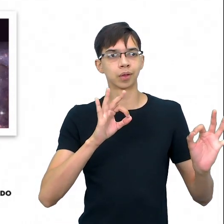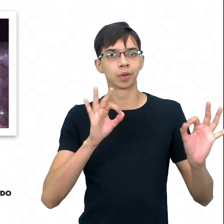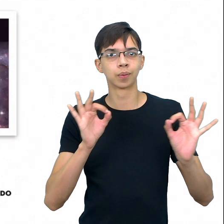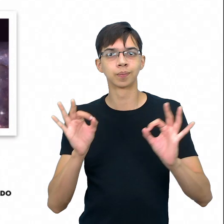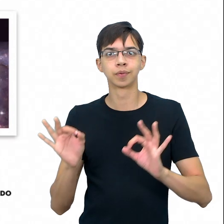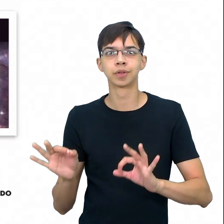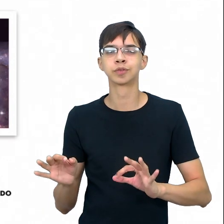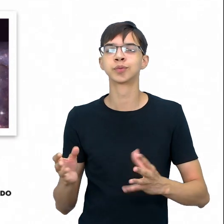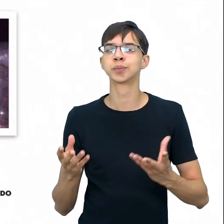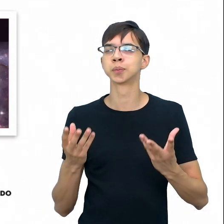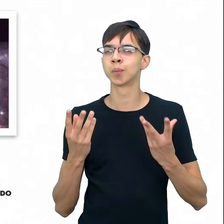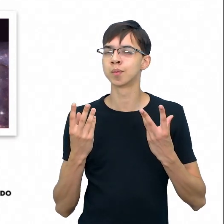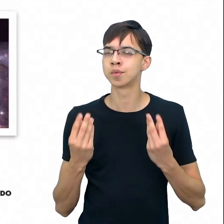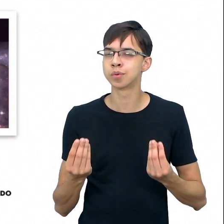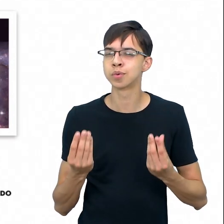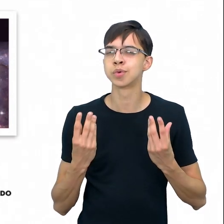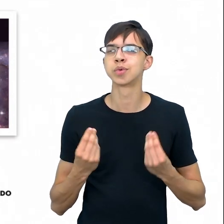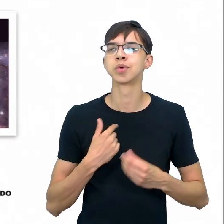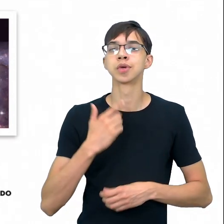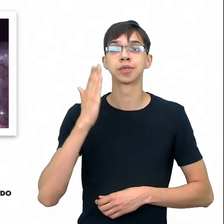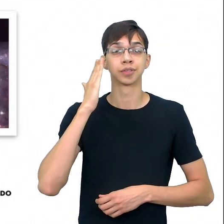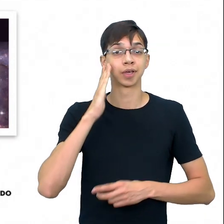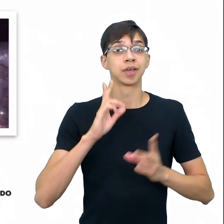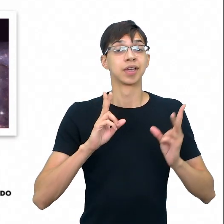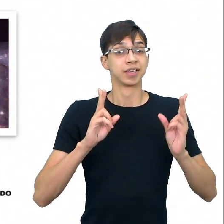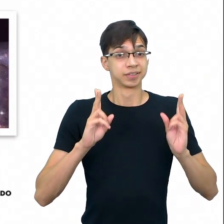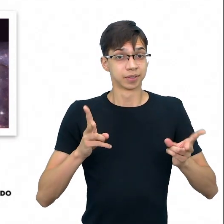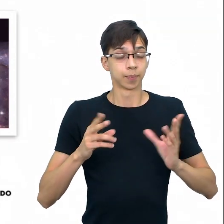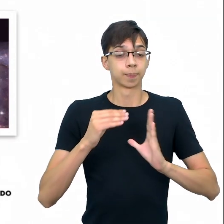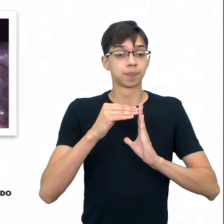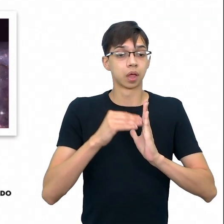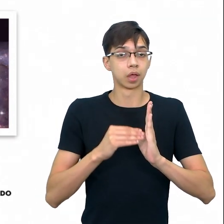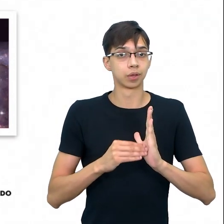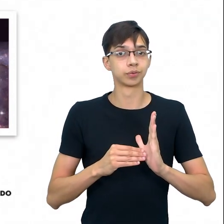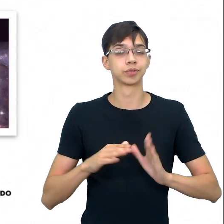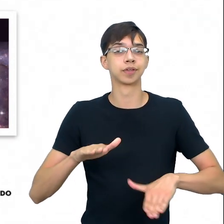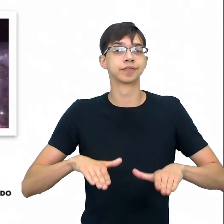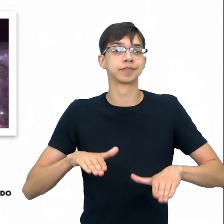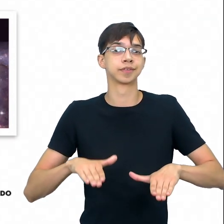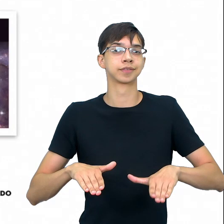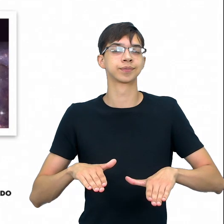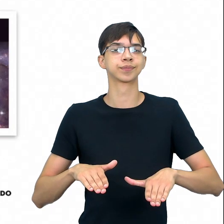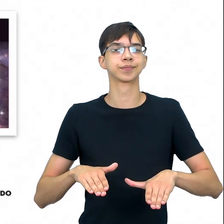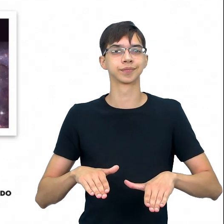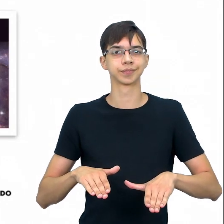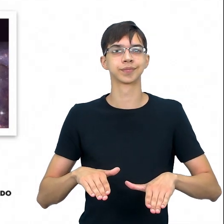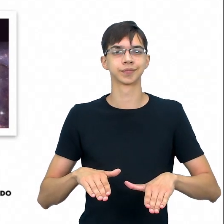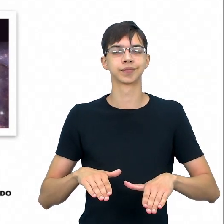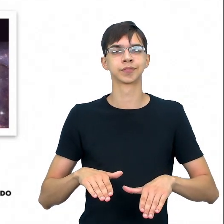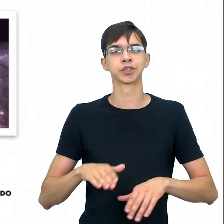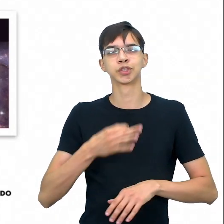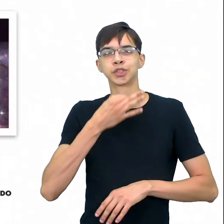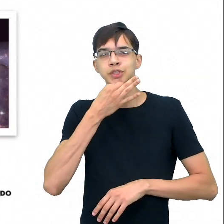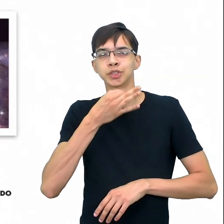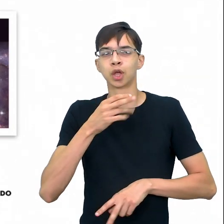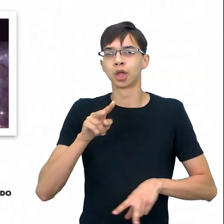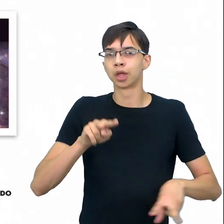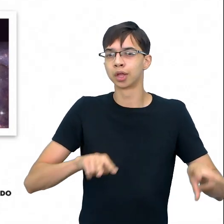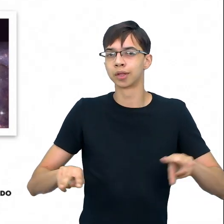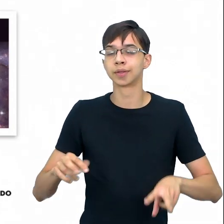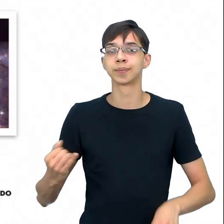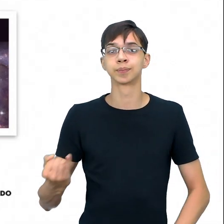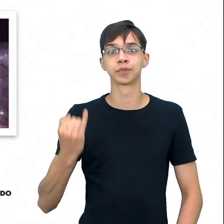bastante, sempre que a gente vai fazer as pautas principalmente, ou gravar a pauta para ver se tem aí alguma sugestão. Isso é